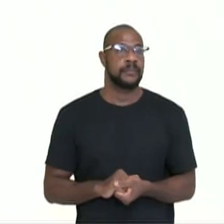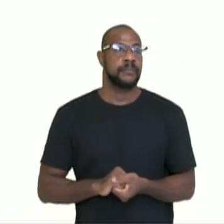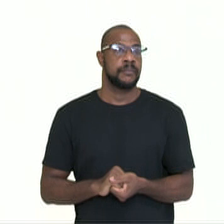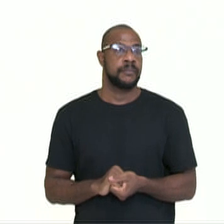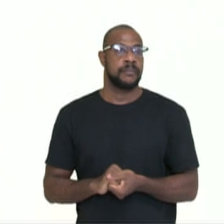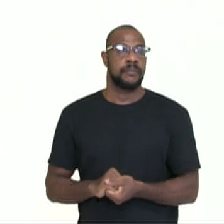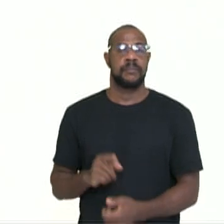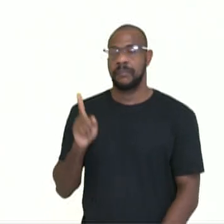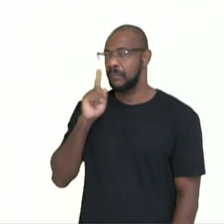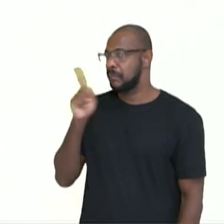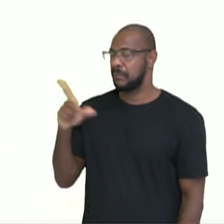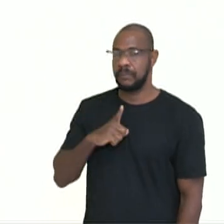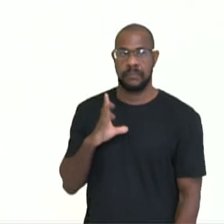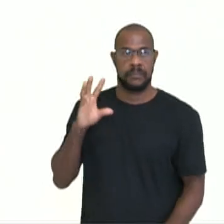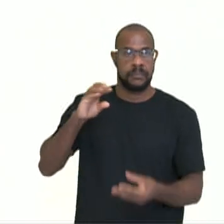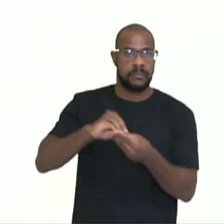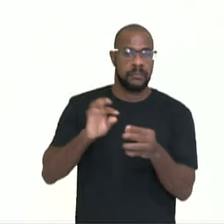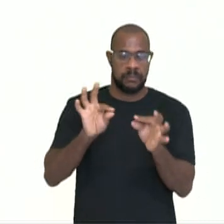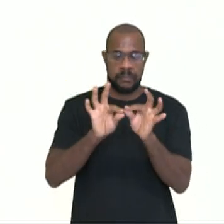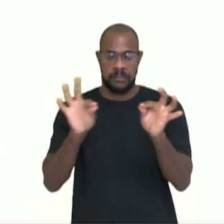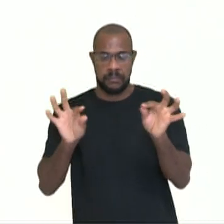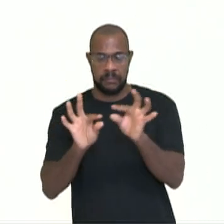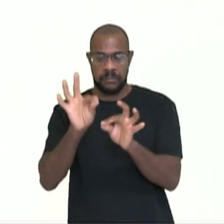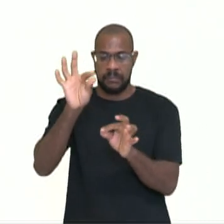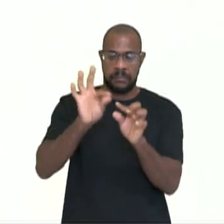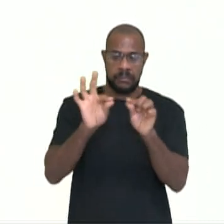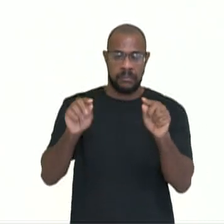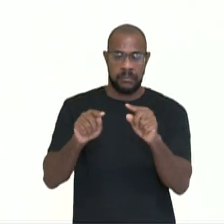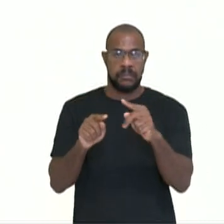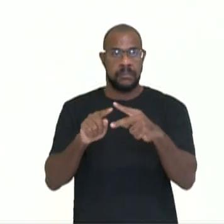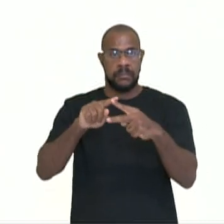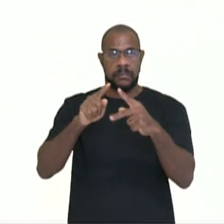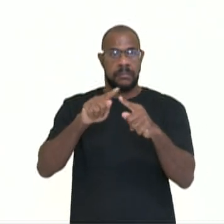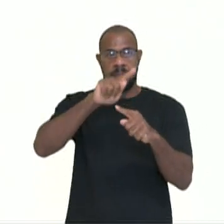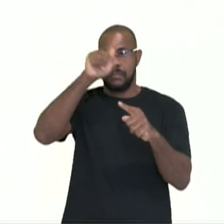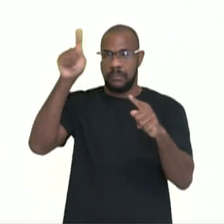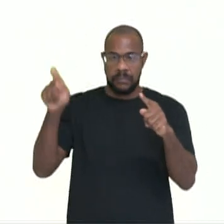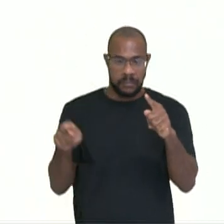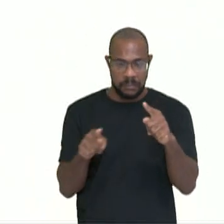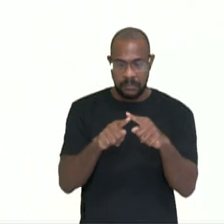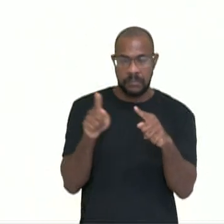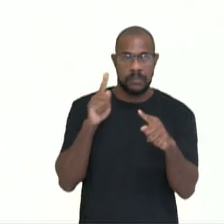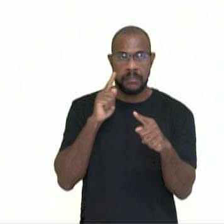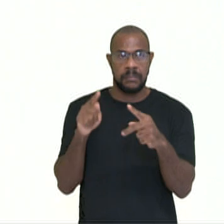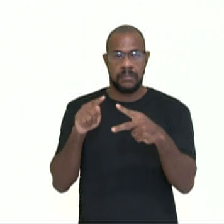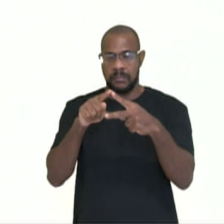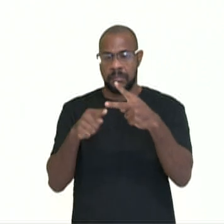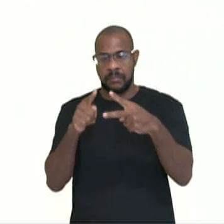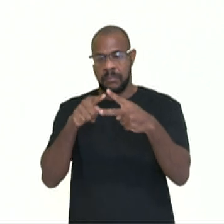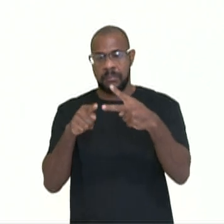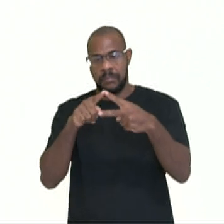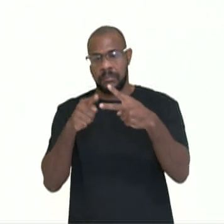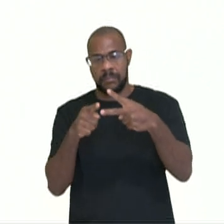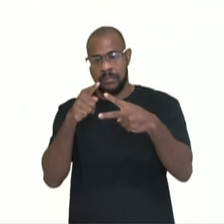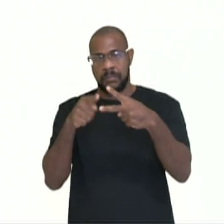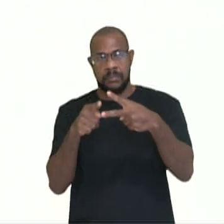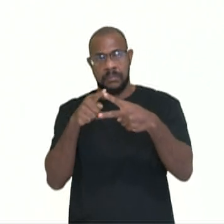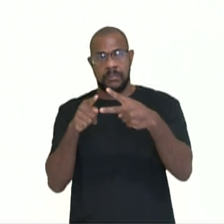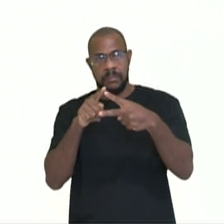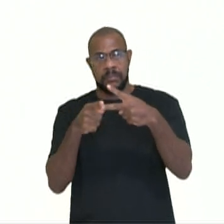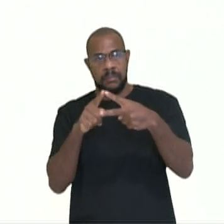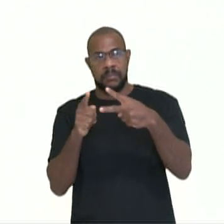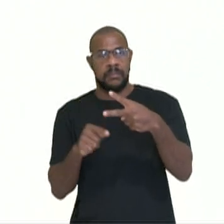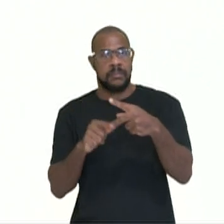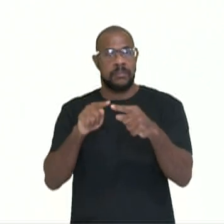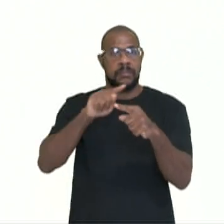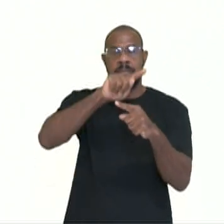Então, aqui eu tenho comprimentos também de arco. Então, além do comprimento da circunferência, eu tenho comprimentos de arcos. O que são os arcos? Eles